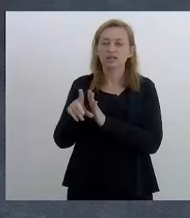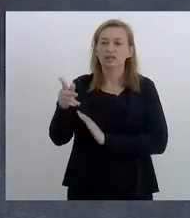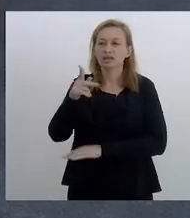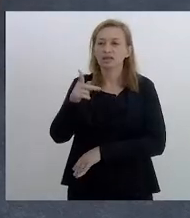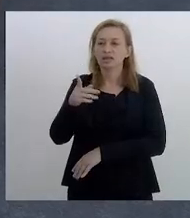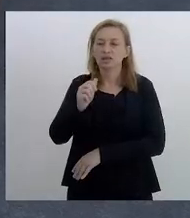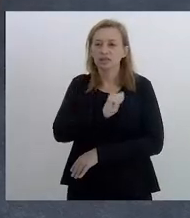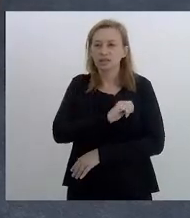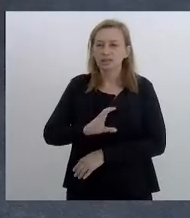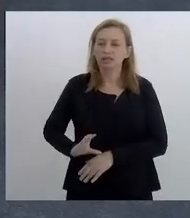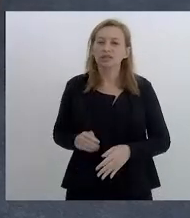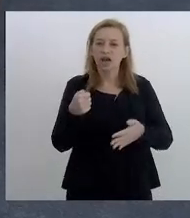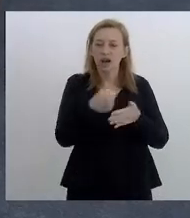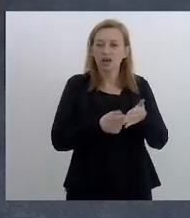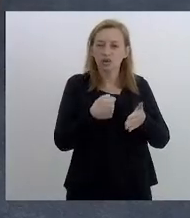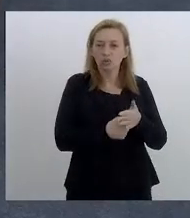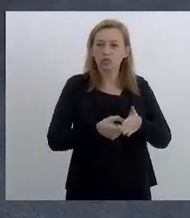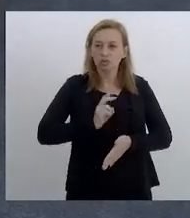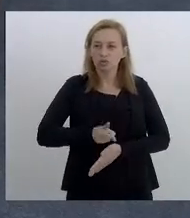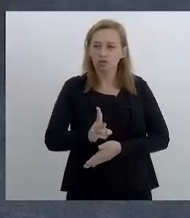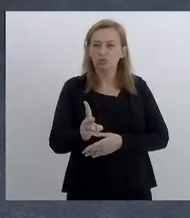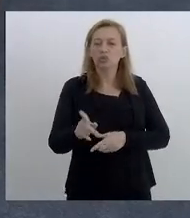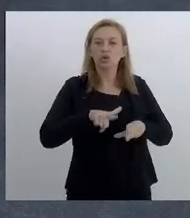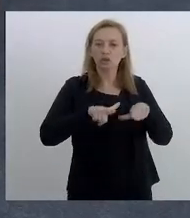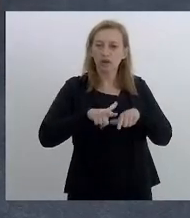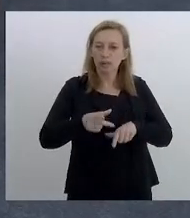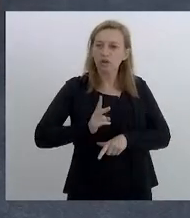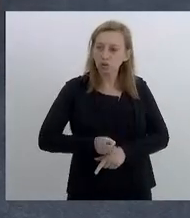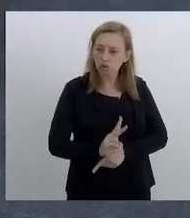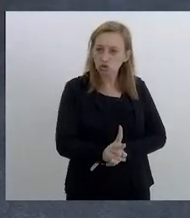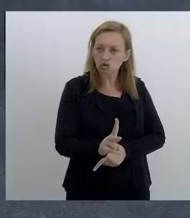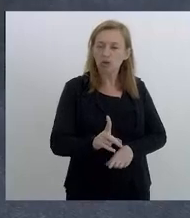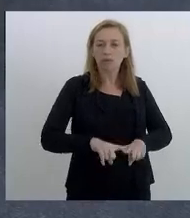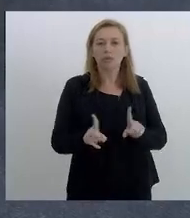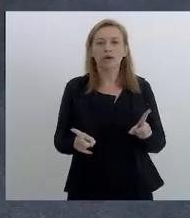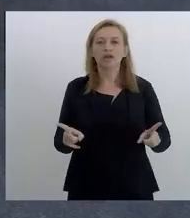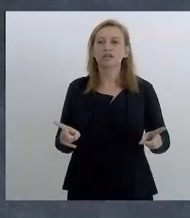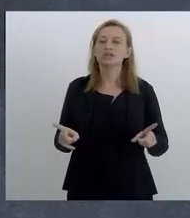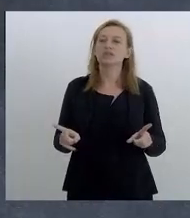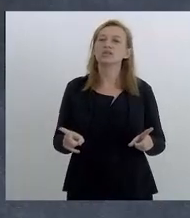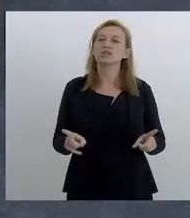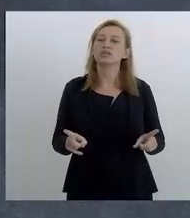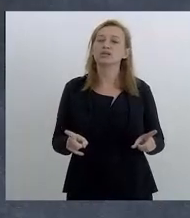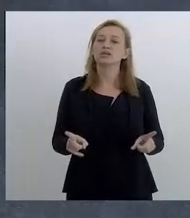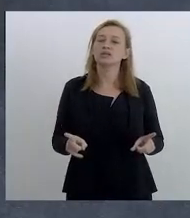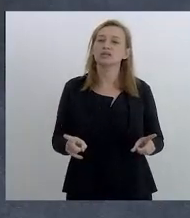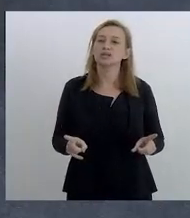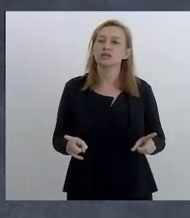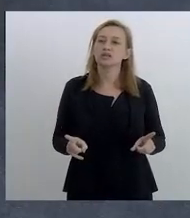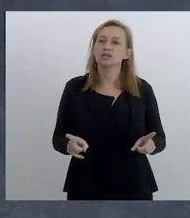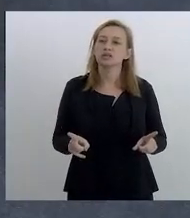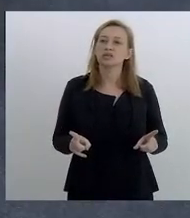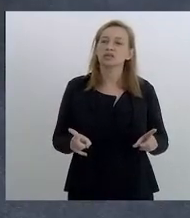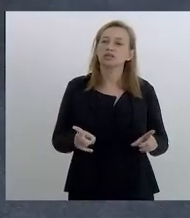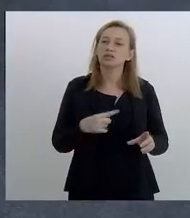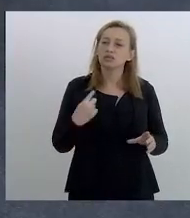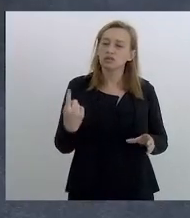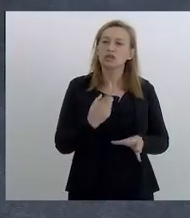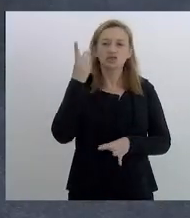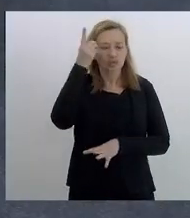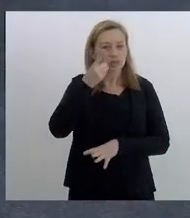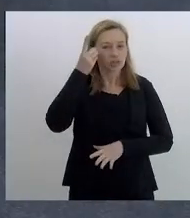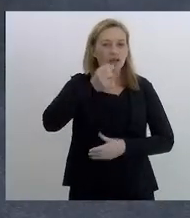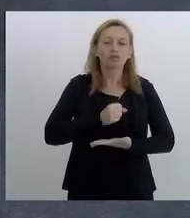A luta continua, o trabalho continua, mas o parlamento estará firme com